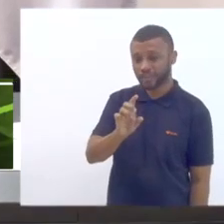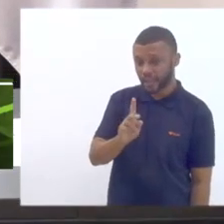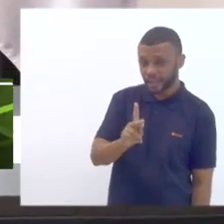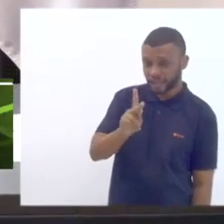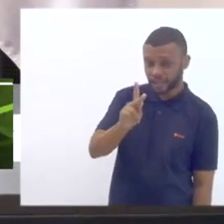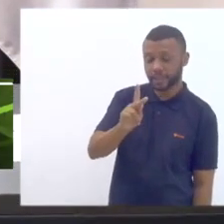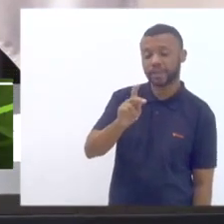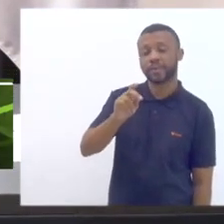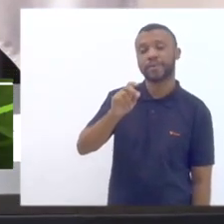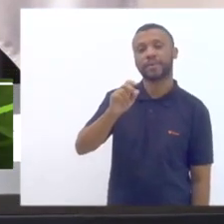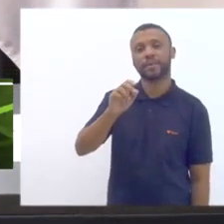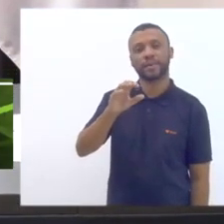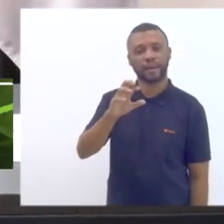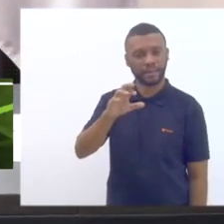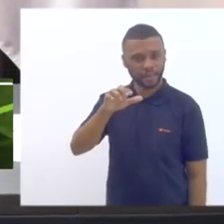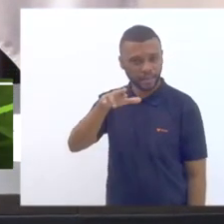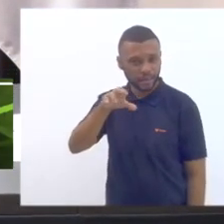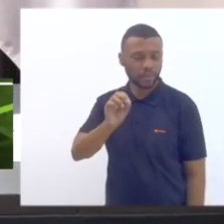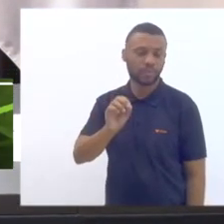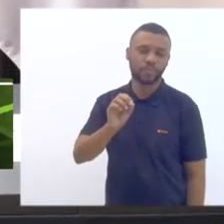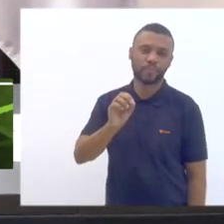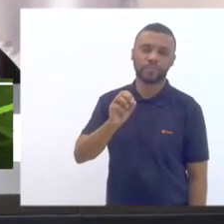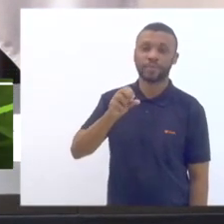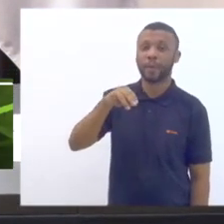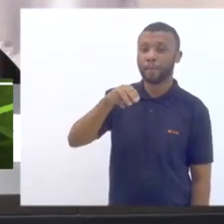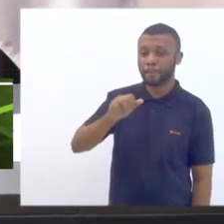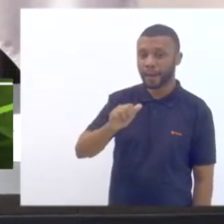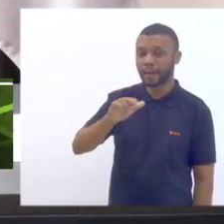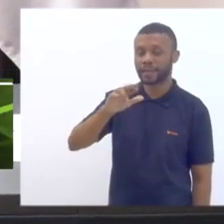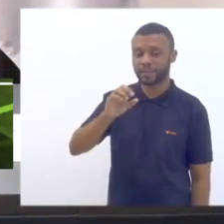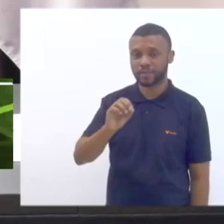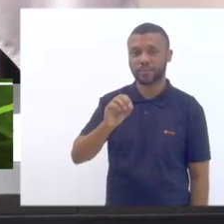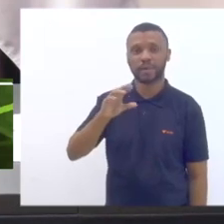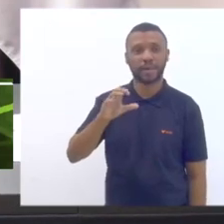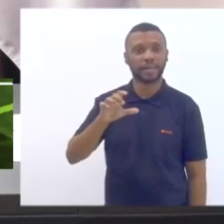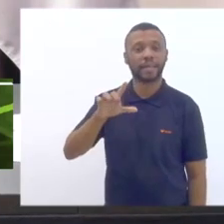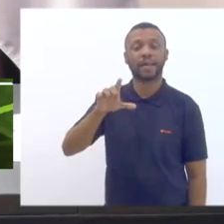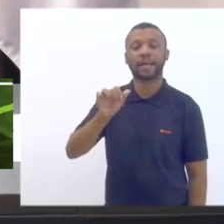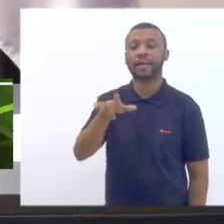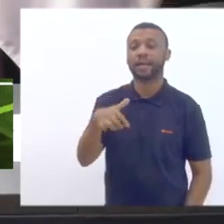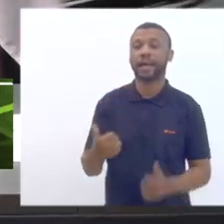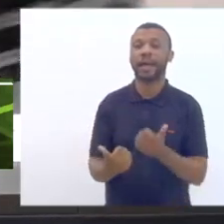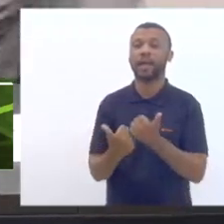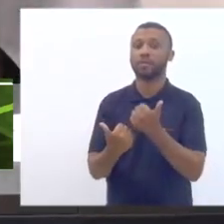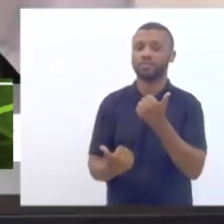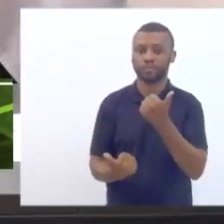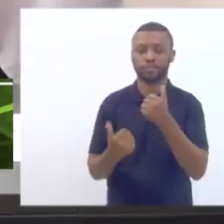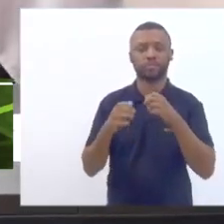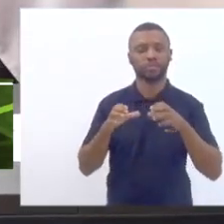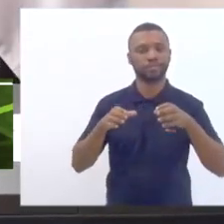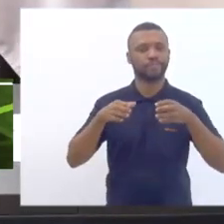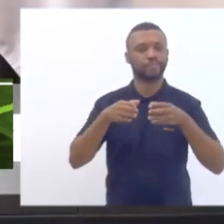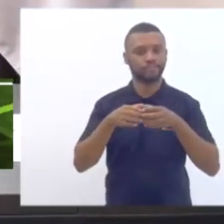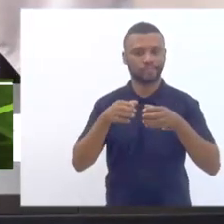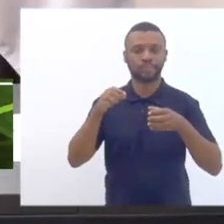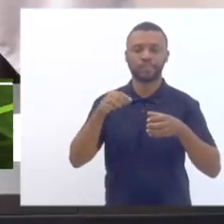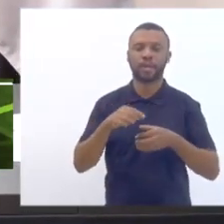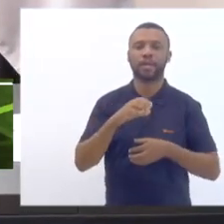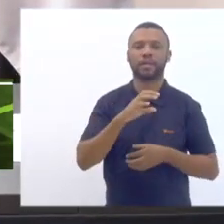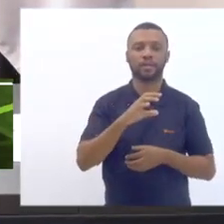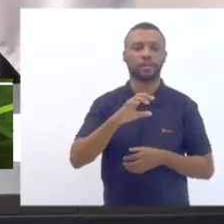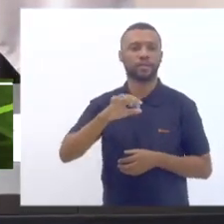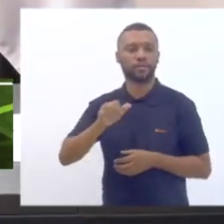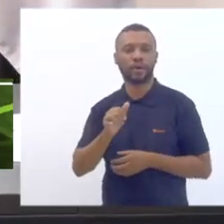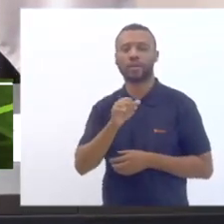Dr. Deodalto e Márcio Canella, suplentes da Comissão de Constituição e Justiça, para